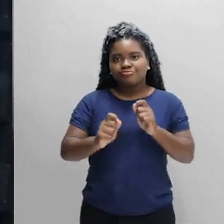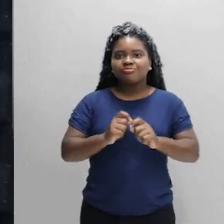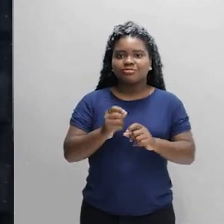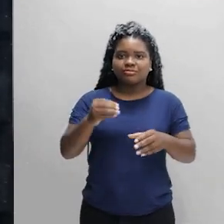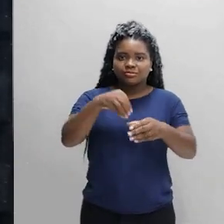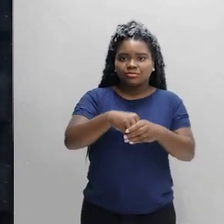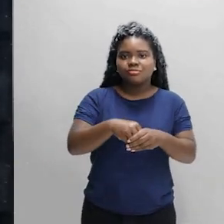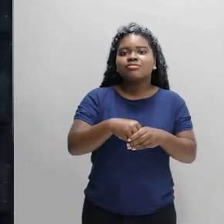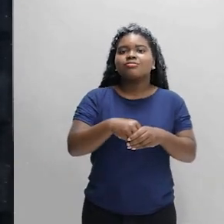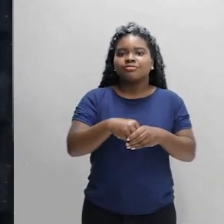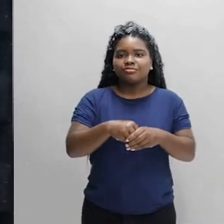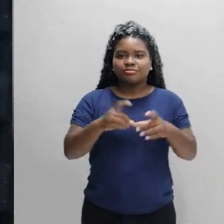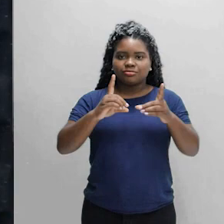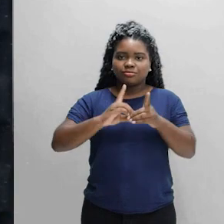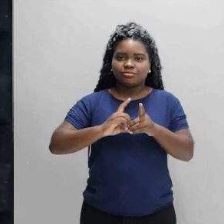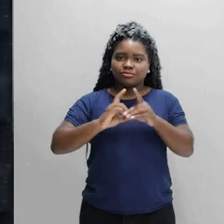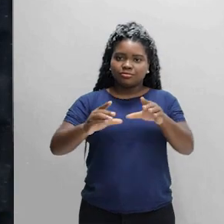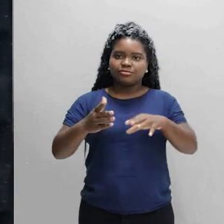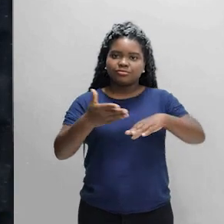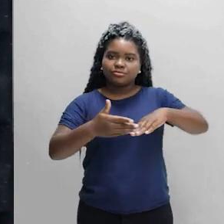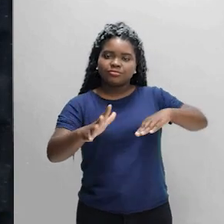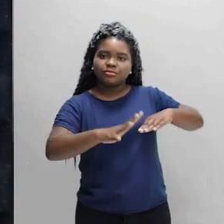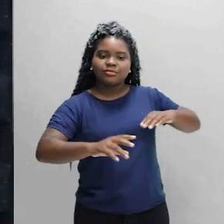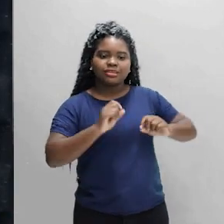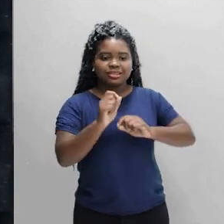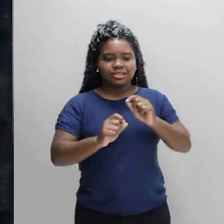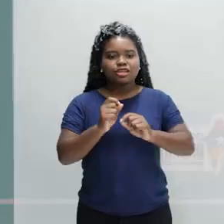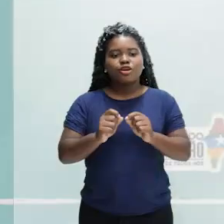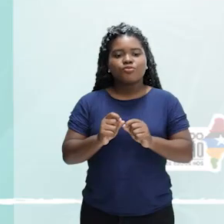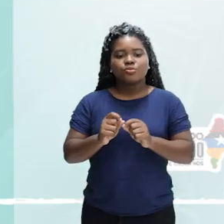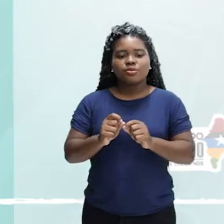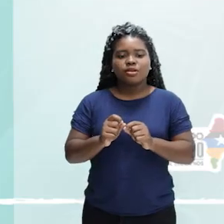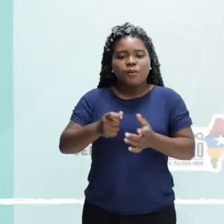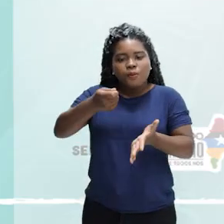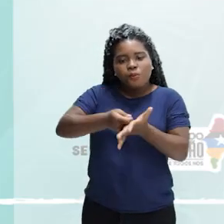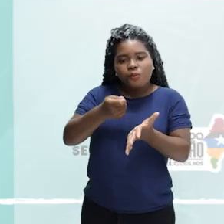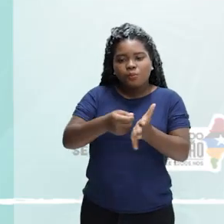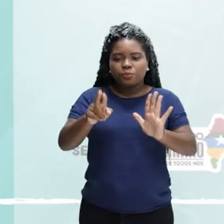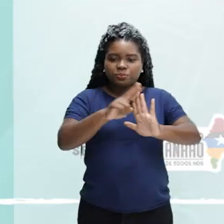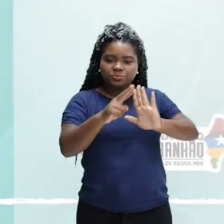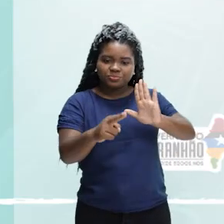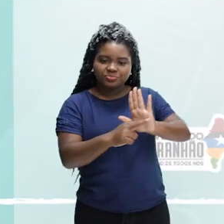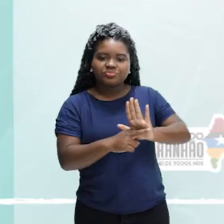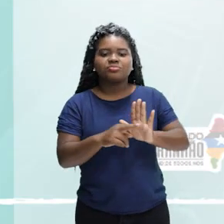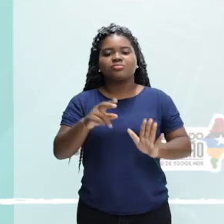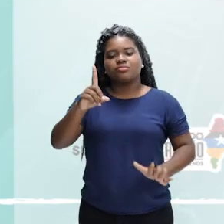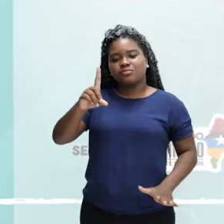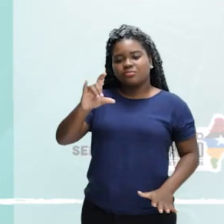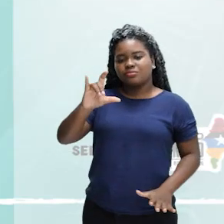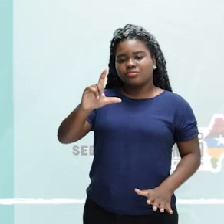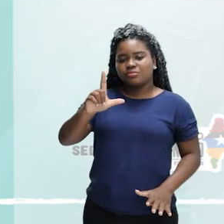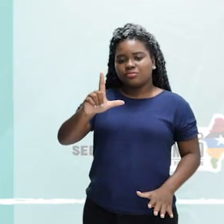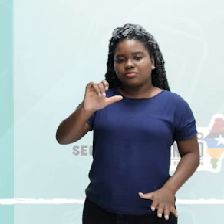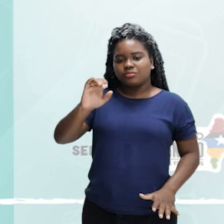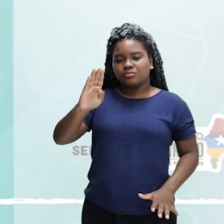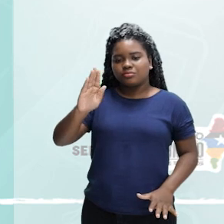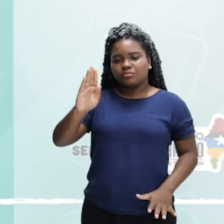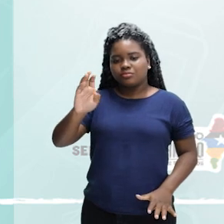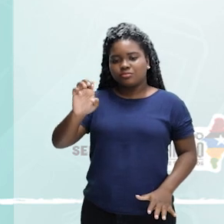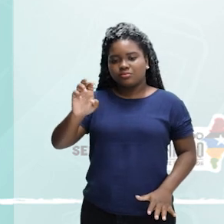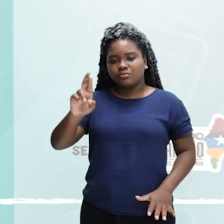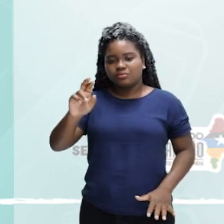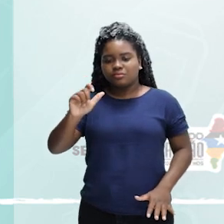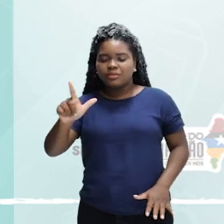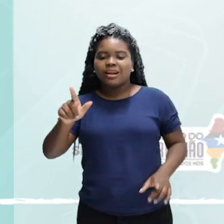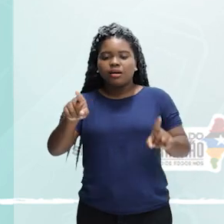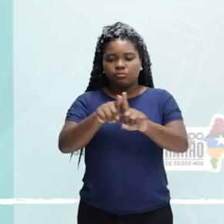que é a doutrina política liberal e também a doutrina política socialista, que são lados que se contrapõem ideologicamente,